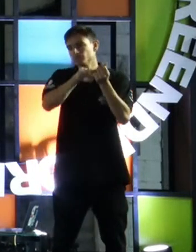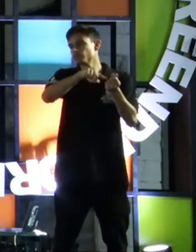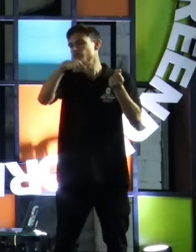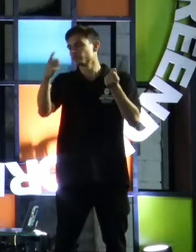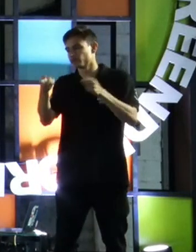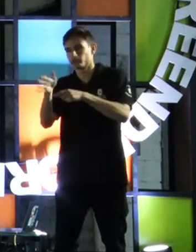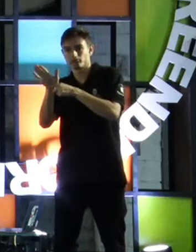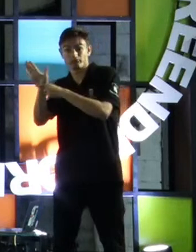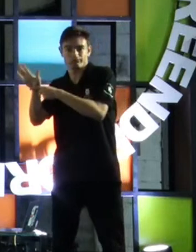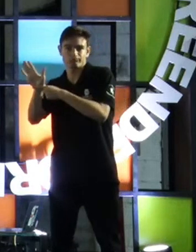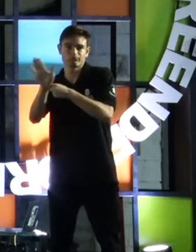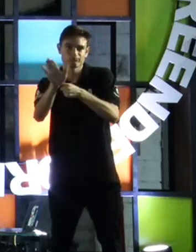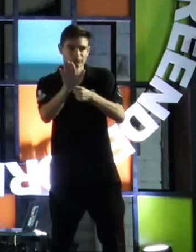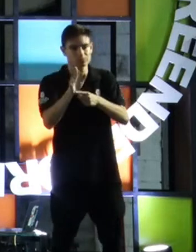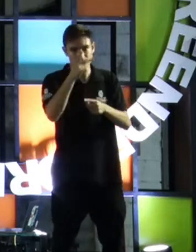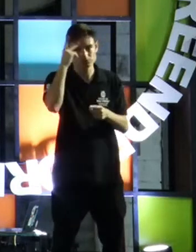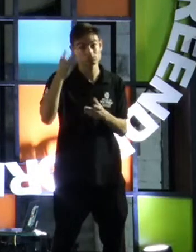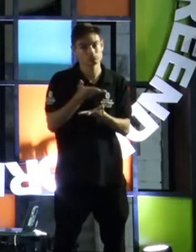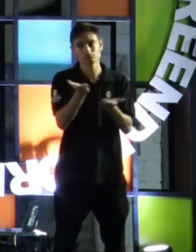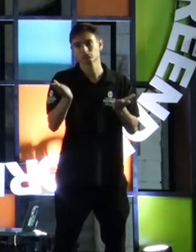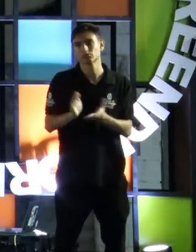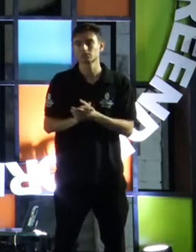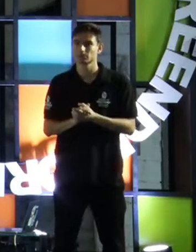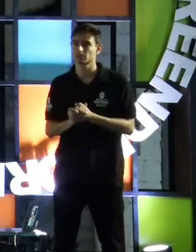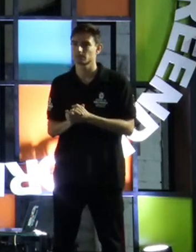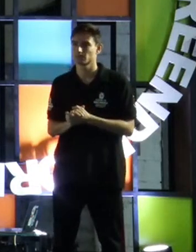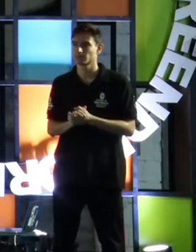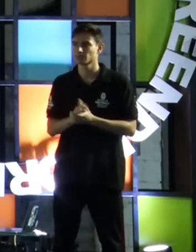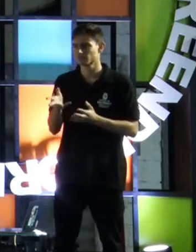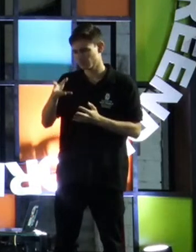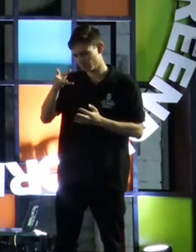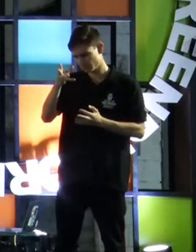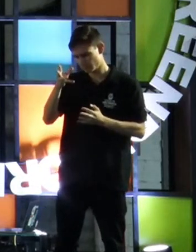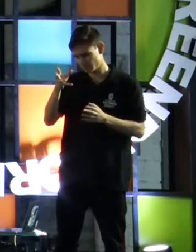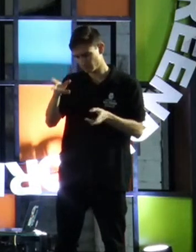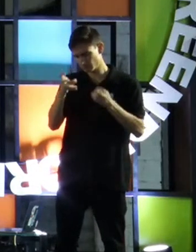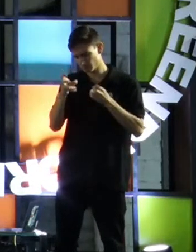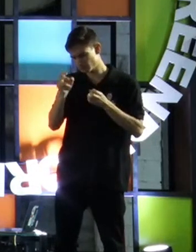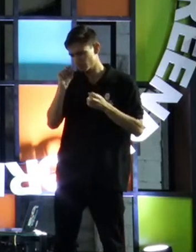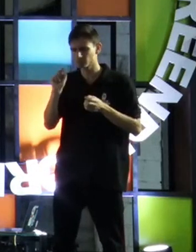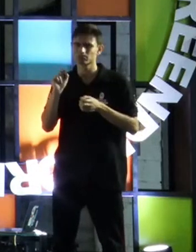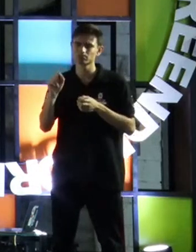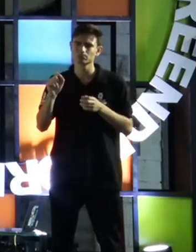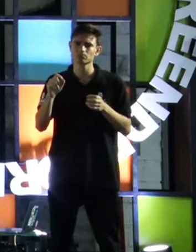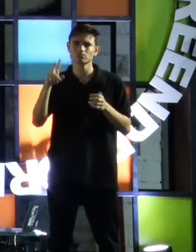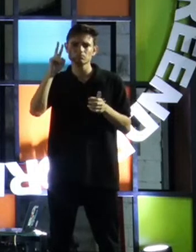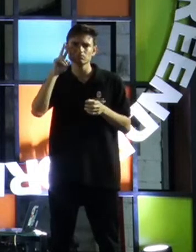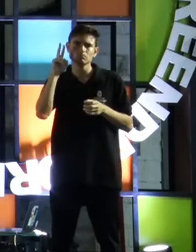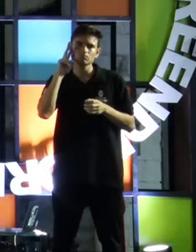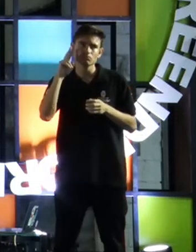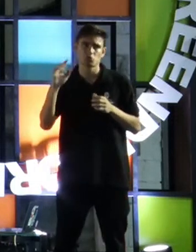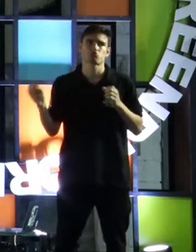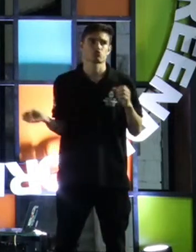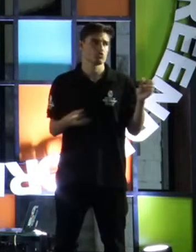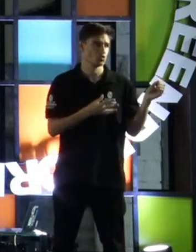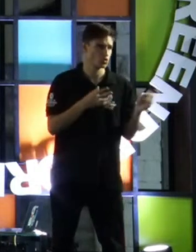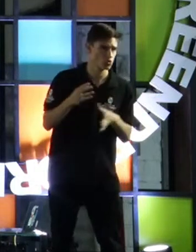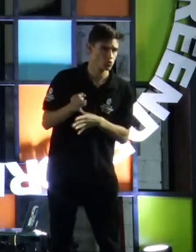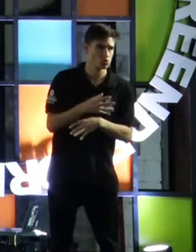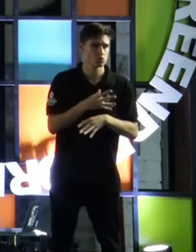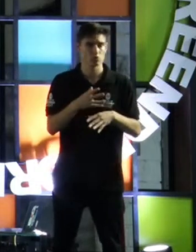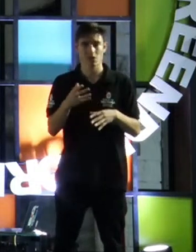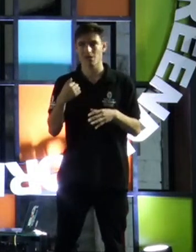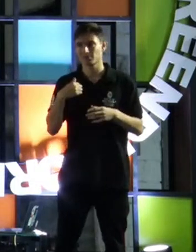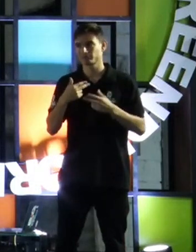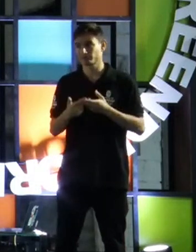tentar ajudar a melhorar o planeta de alguma forma. E tem um agravante nessa história toda, quando se fala em inovação, é outra coisa que eu estou